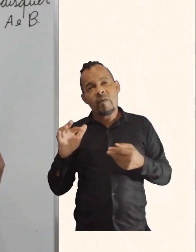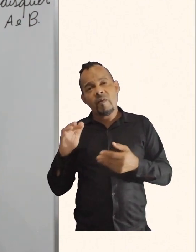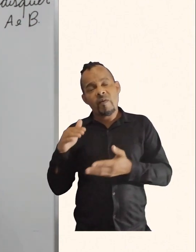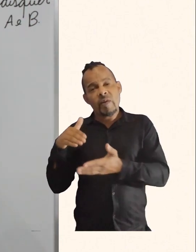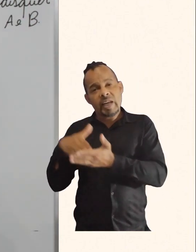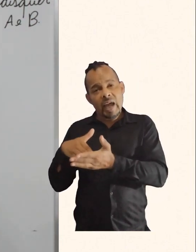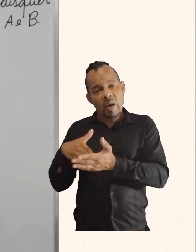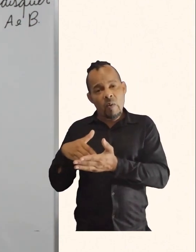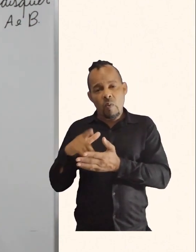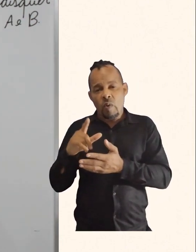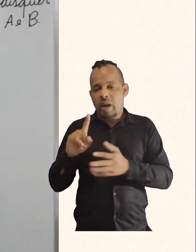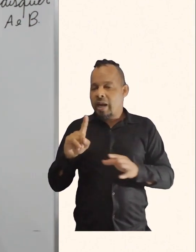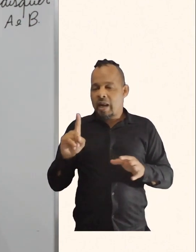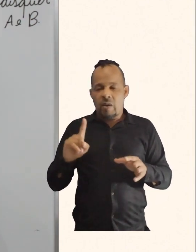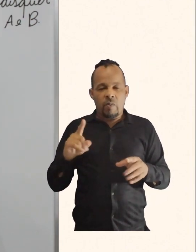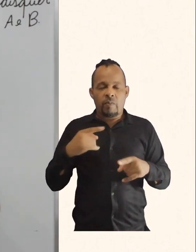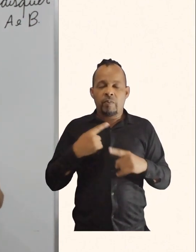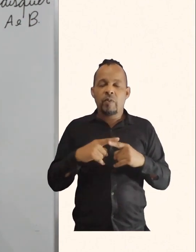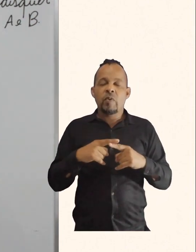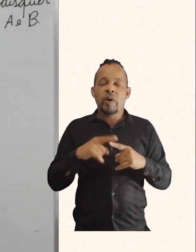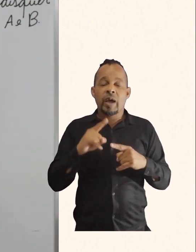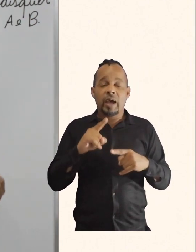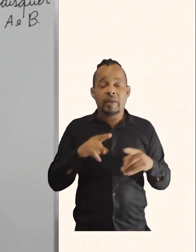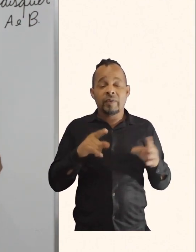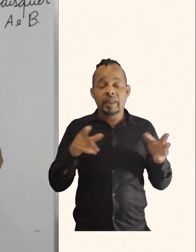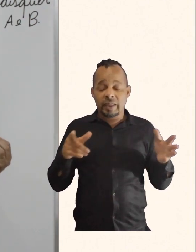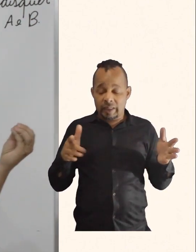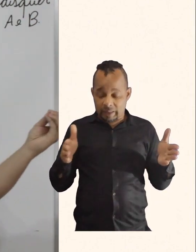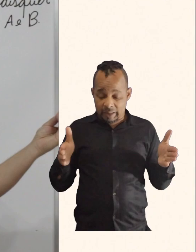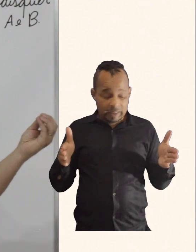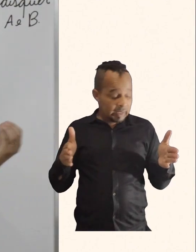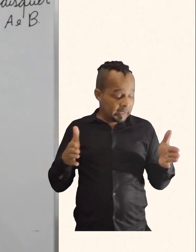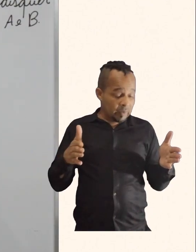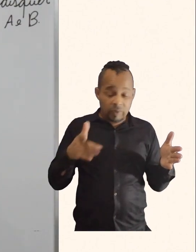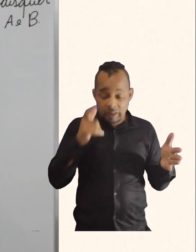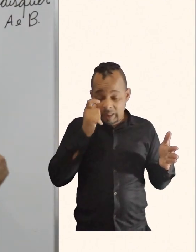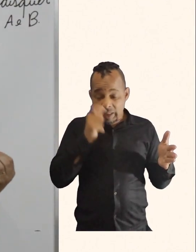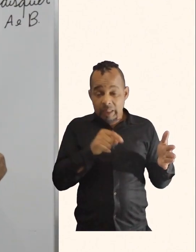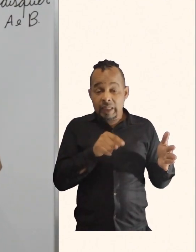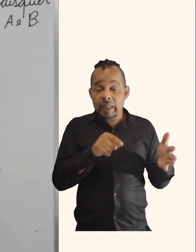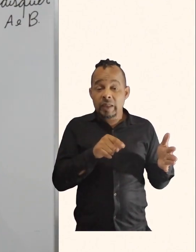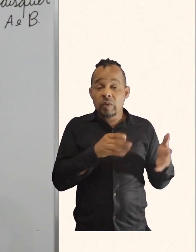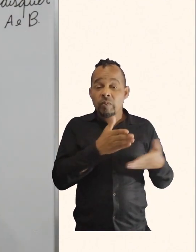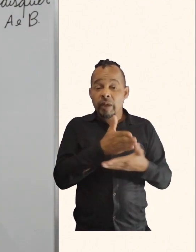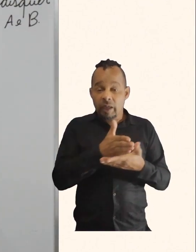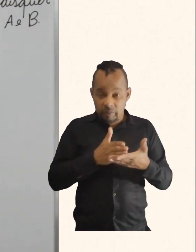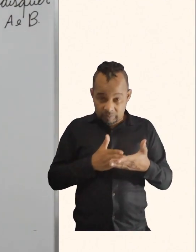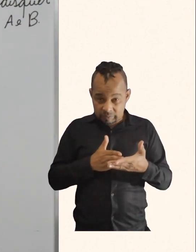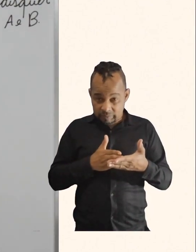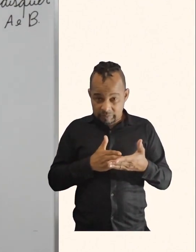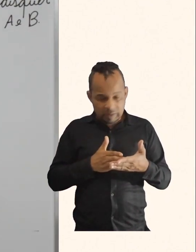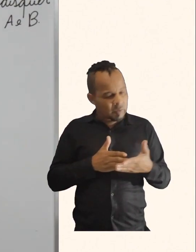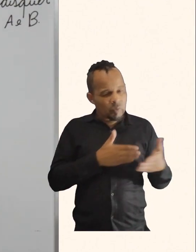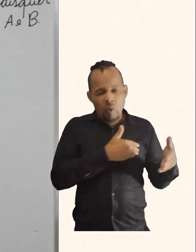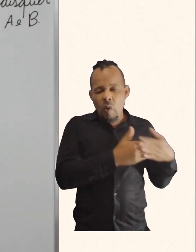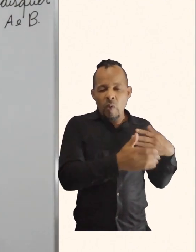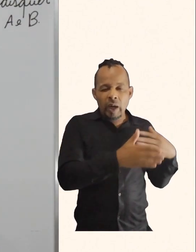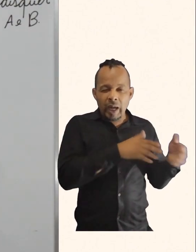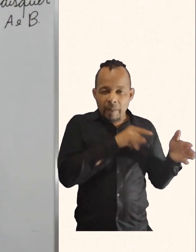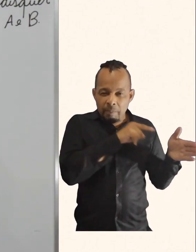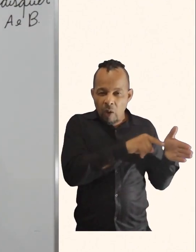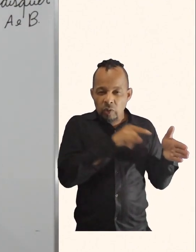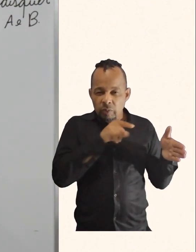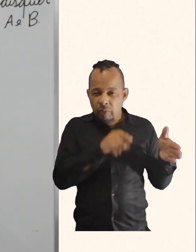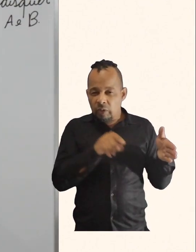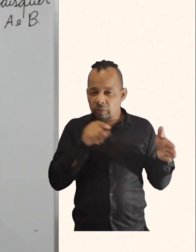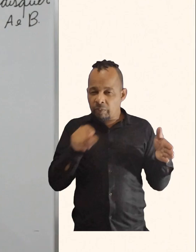vezes nos interessa no meio, e no meio também ela é igual. Ela é igual em todos os pontos. Beleza? Aliás,